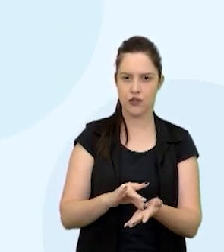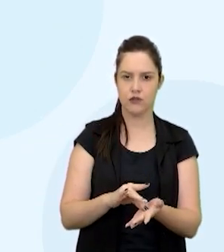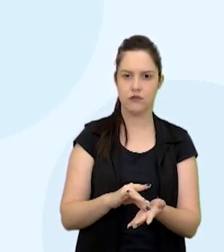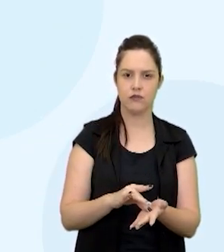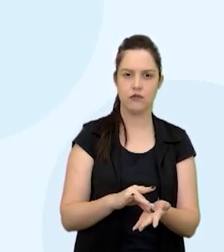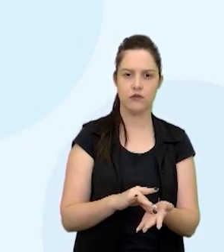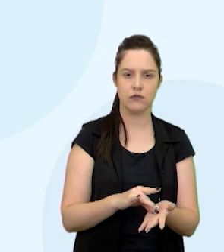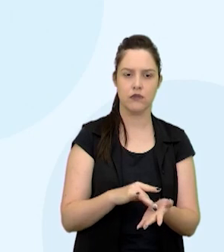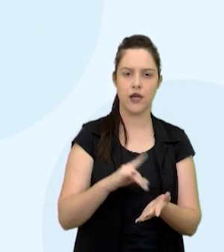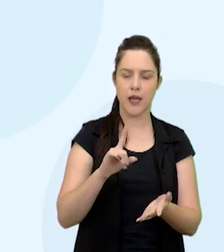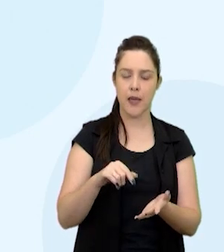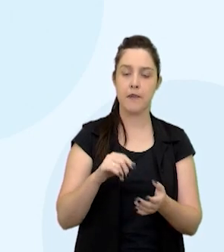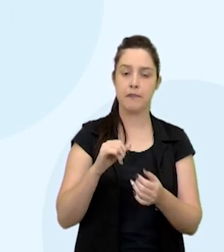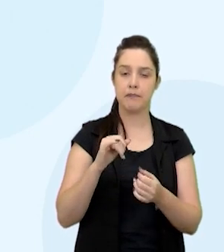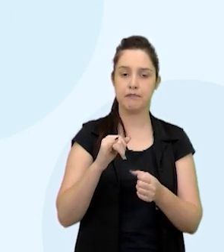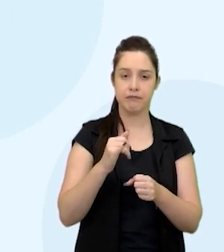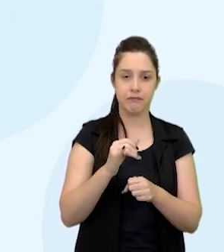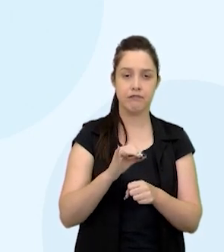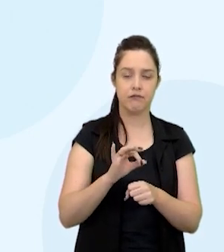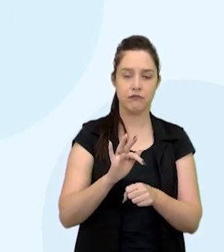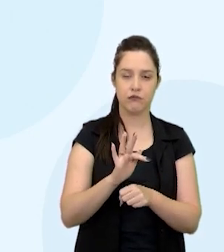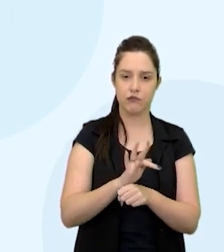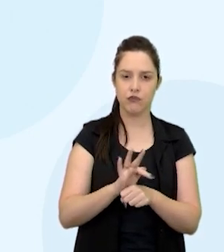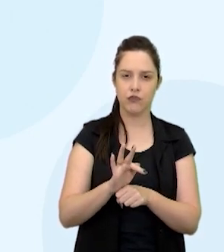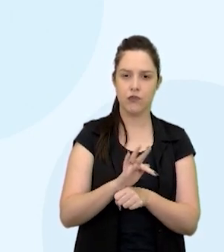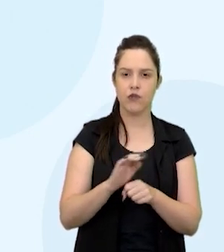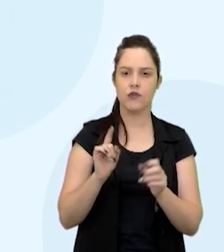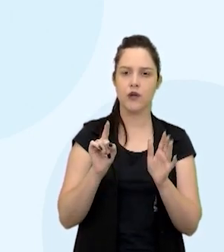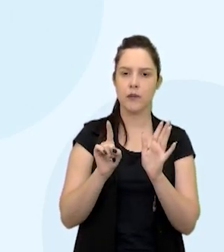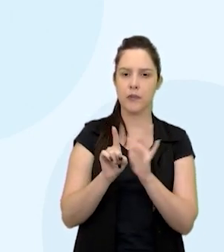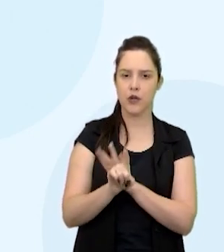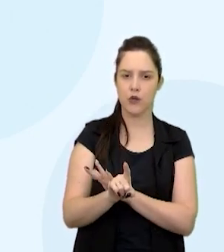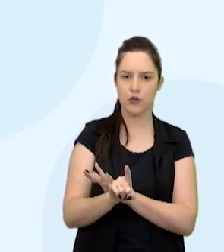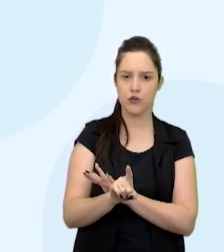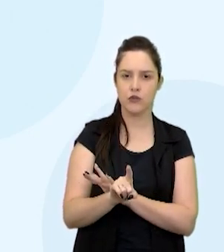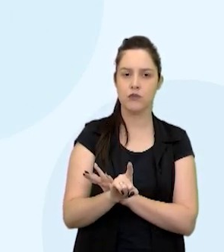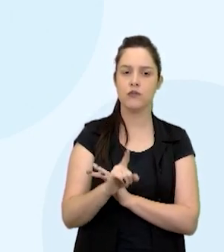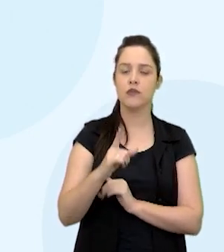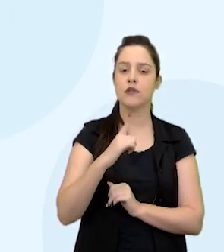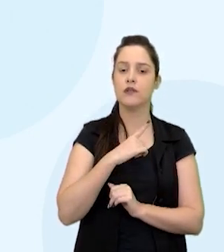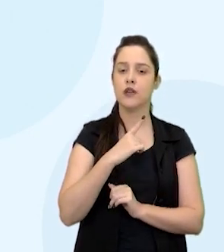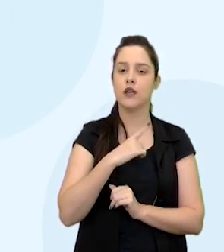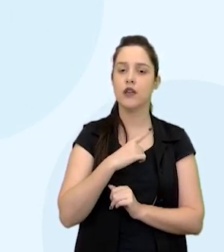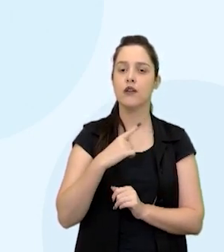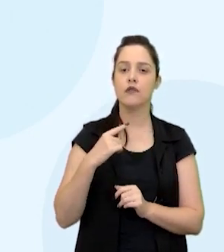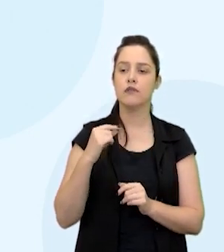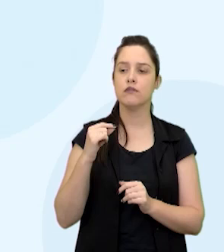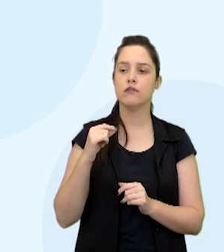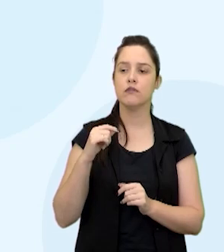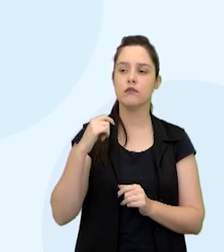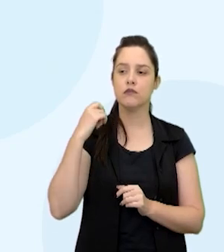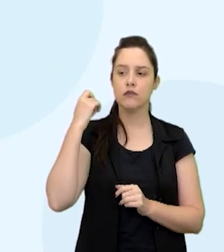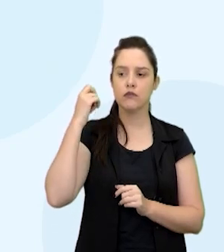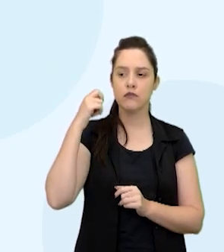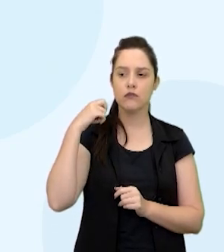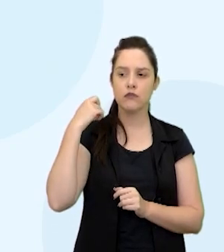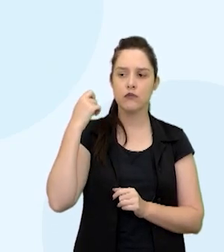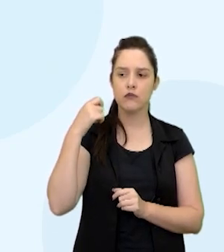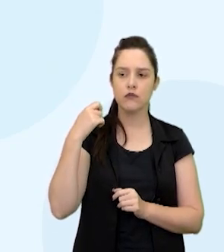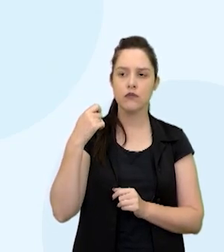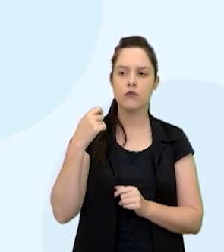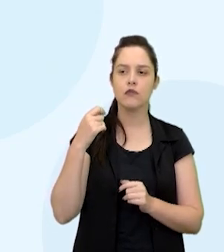bem informal. Essa pergunta, a gente tem aí uma dualidade. Por quê? Porque a gente tem uma preocupação